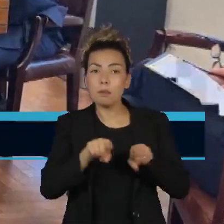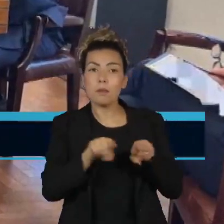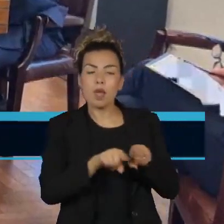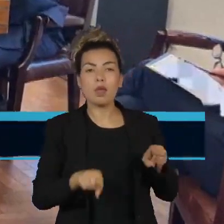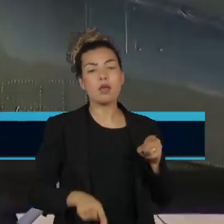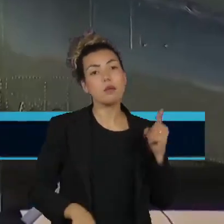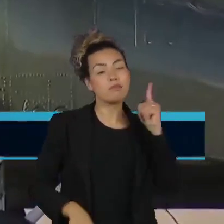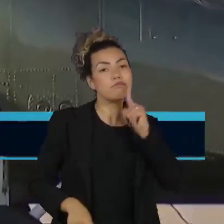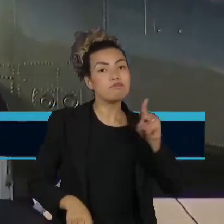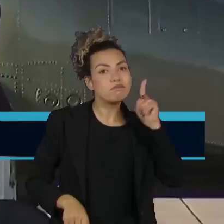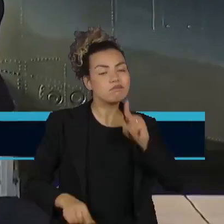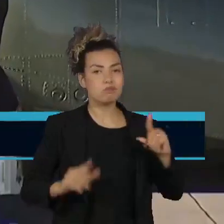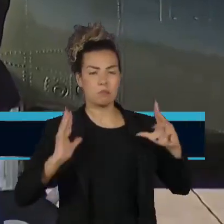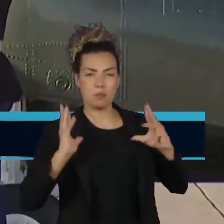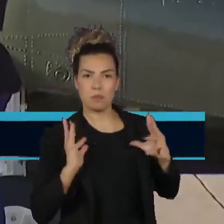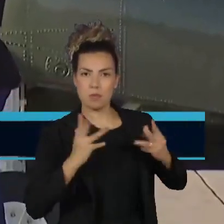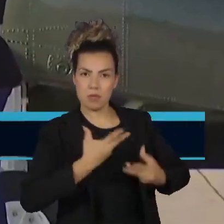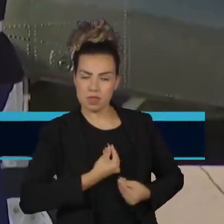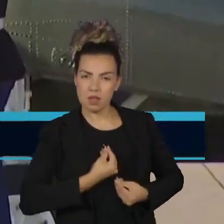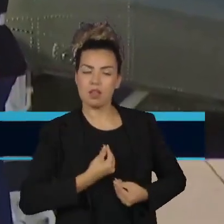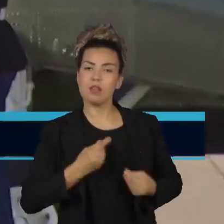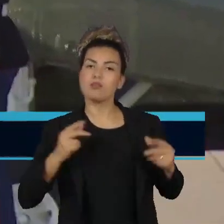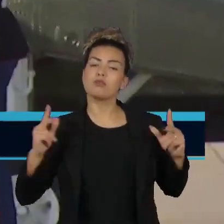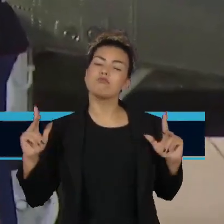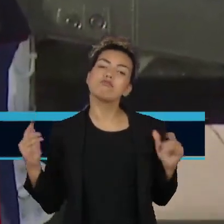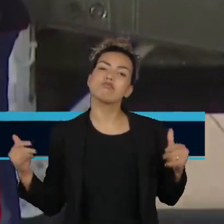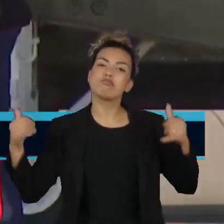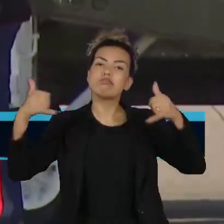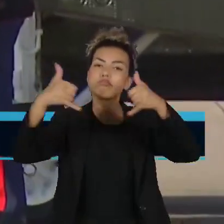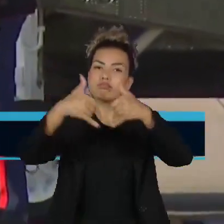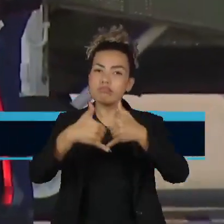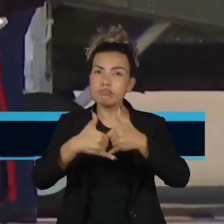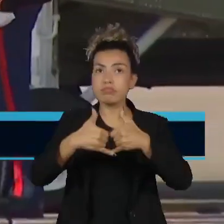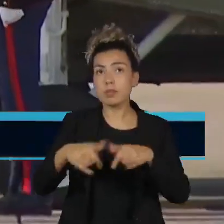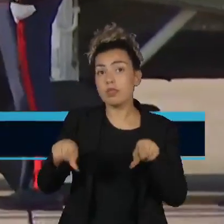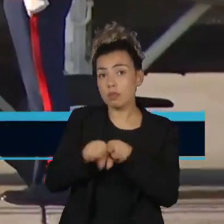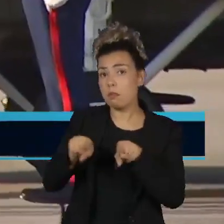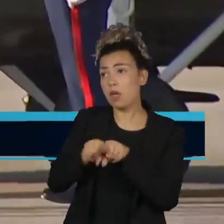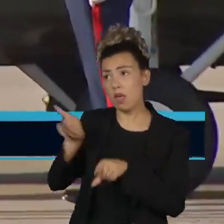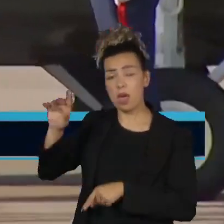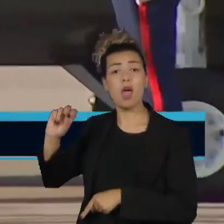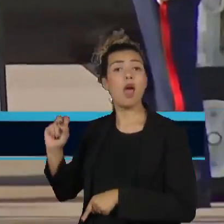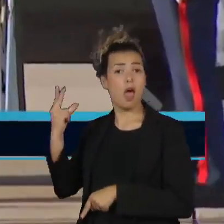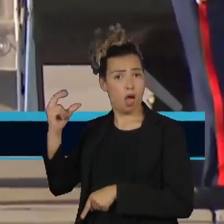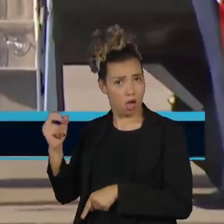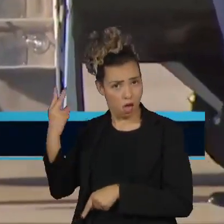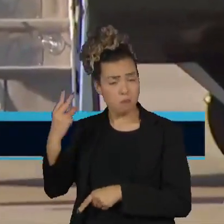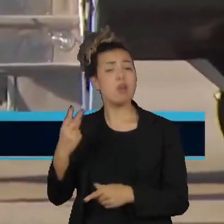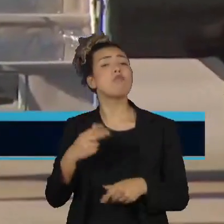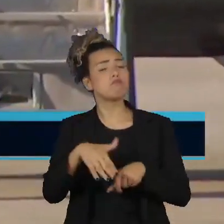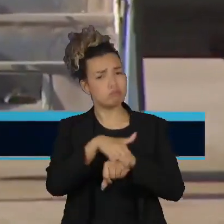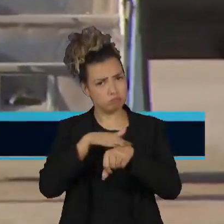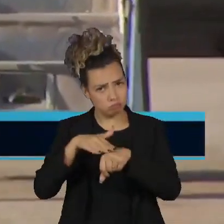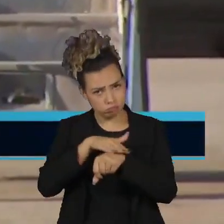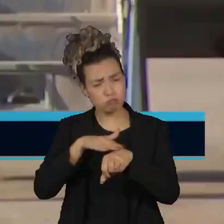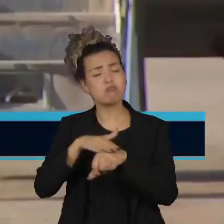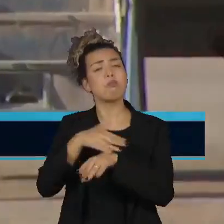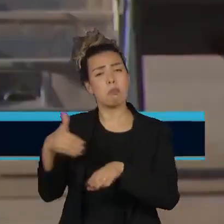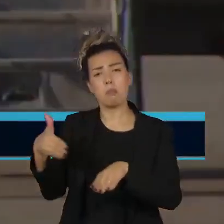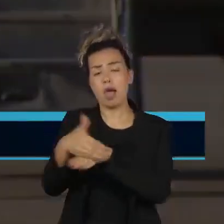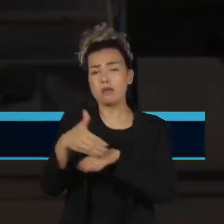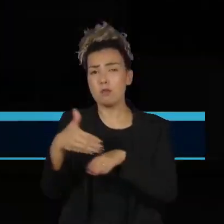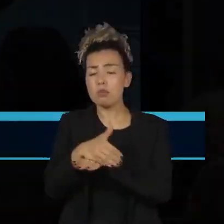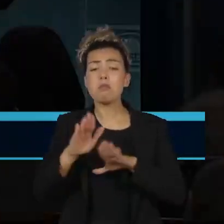Joe Biden. Vice-presidente e candidata Kamala Harris participou da conversa, cujo conteúdo não